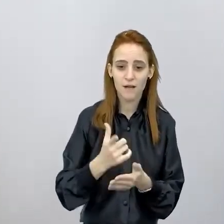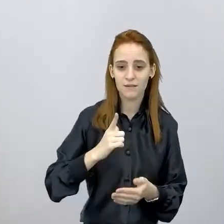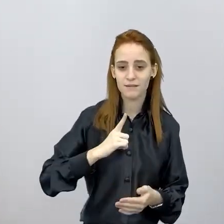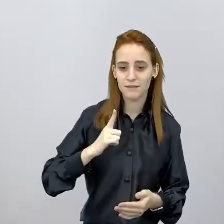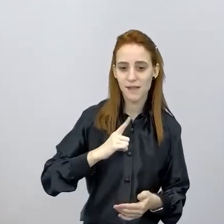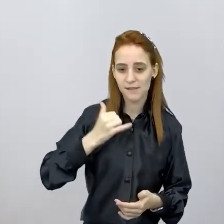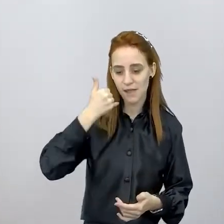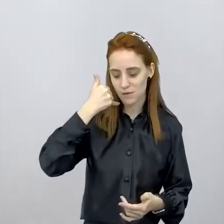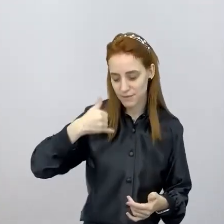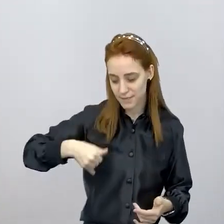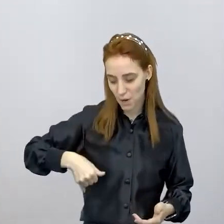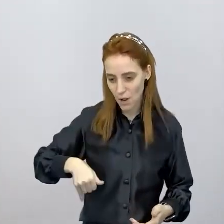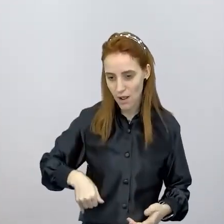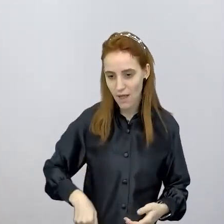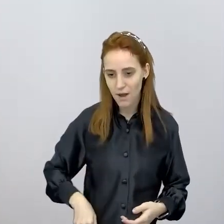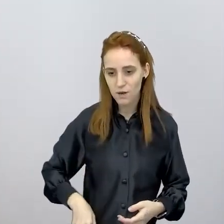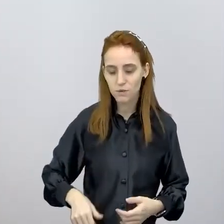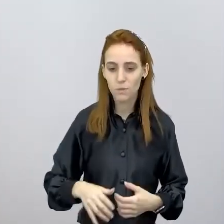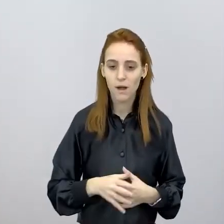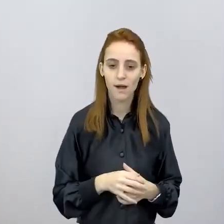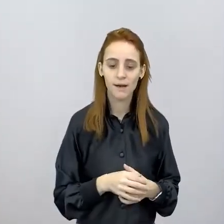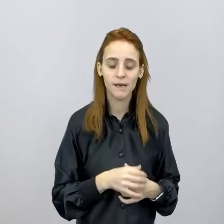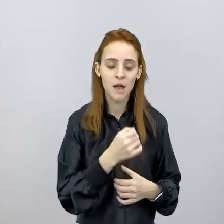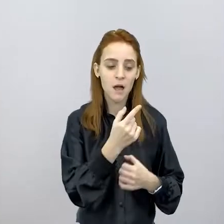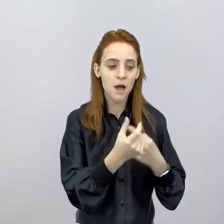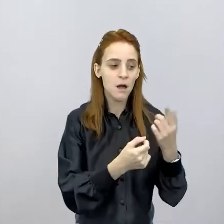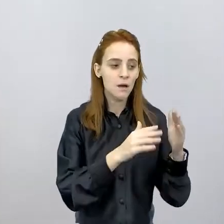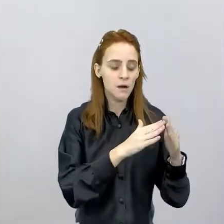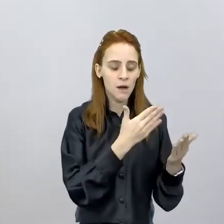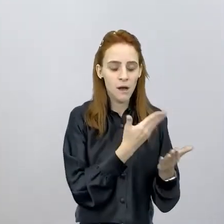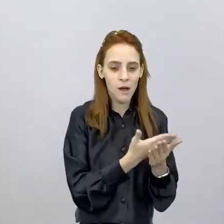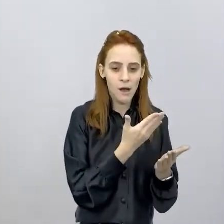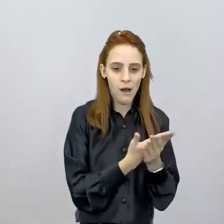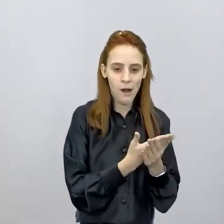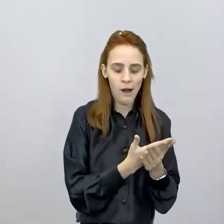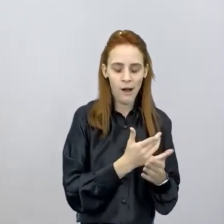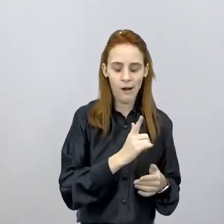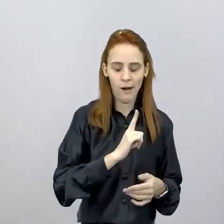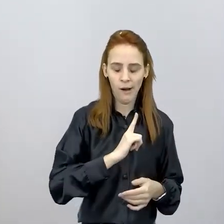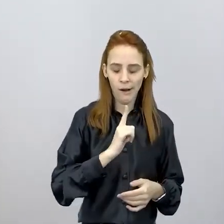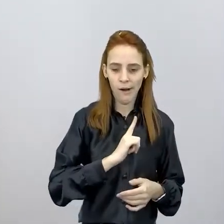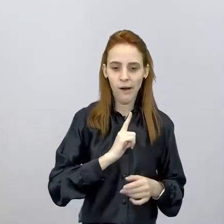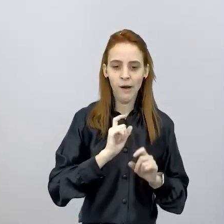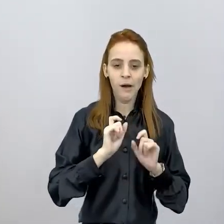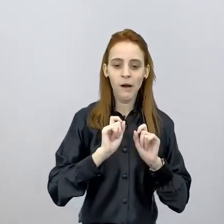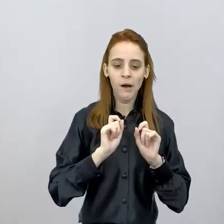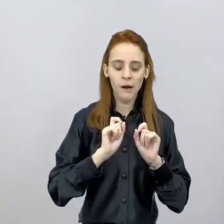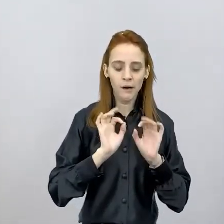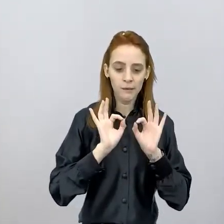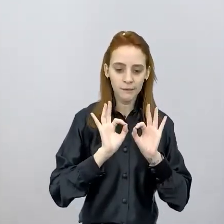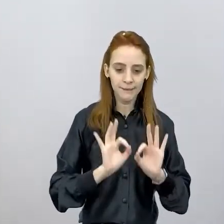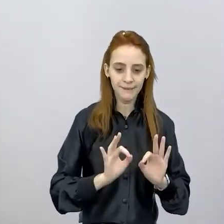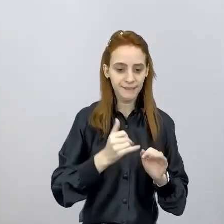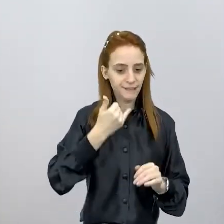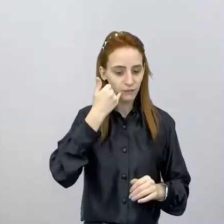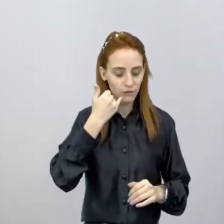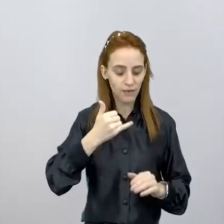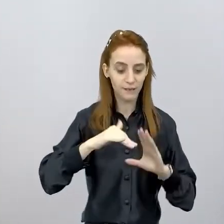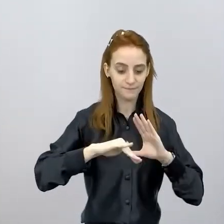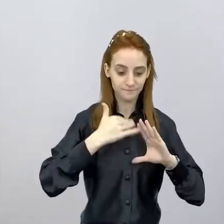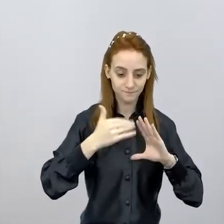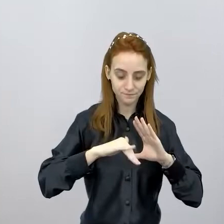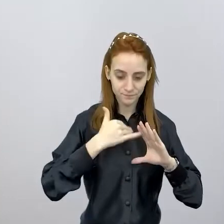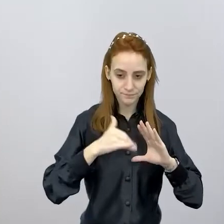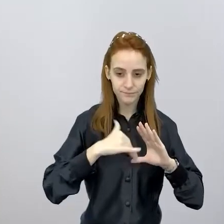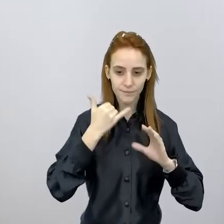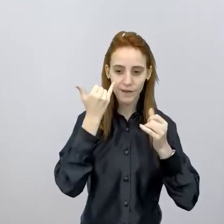vários estudantes, em algumas escolas de todos, em algumas escolas de menos estudantes, mas tem aí, com certeza, na sala de aula, celular. Então, o